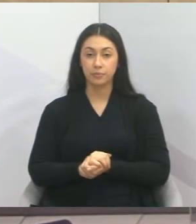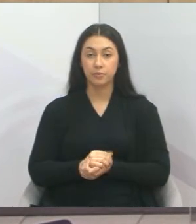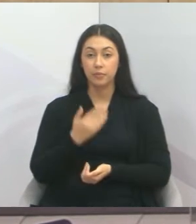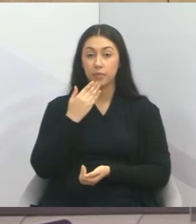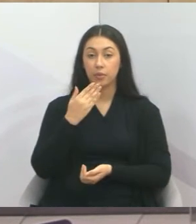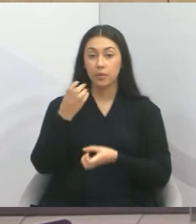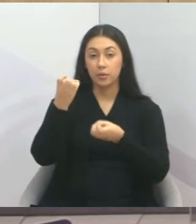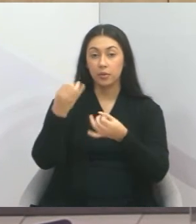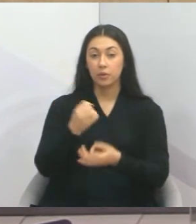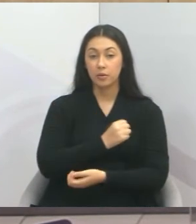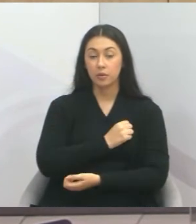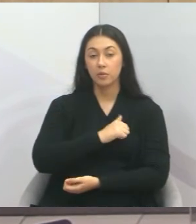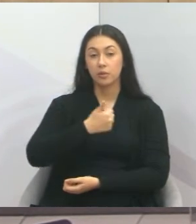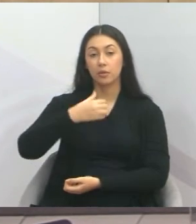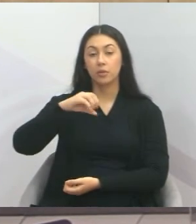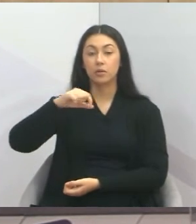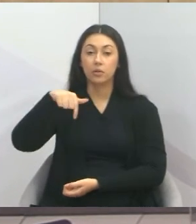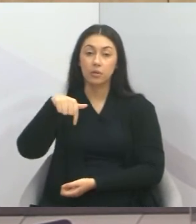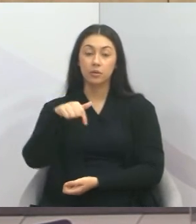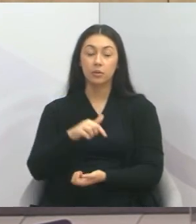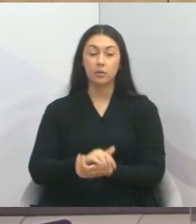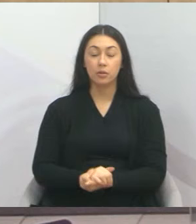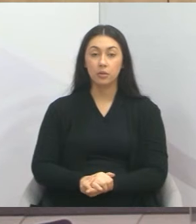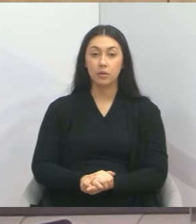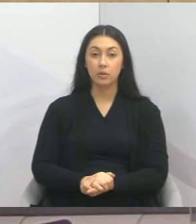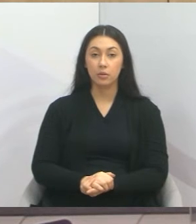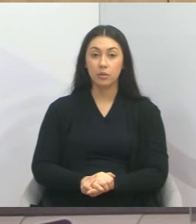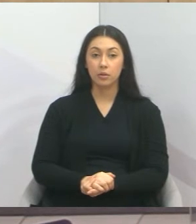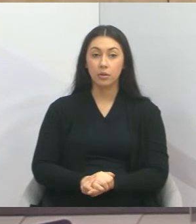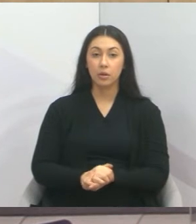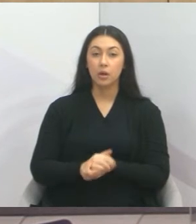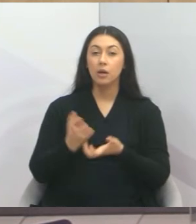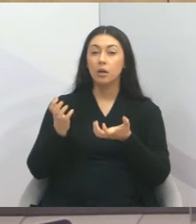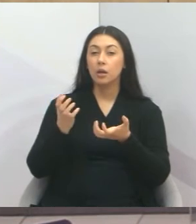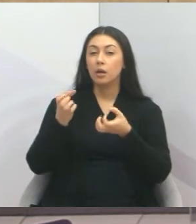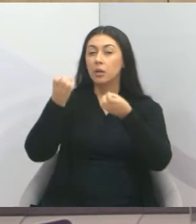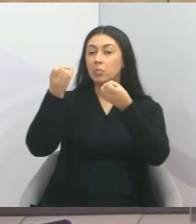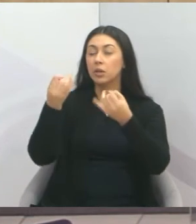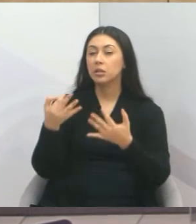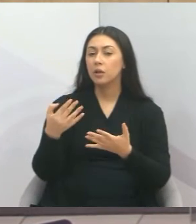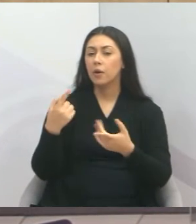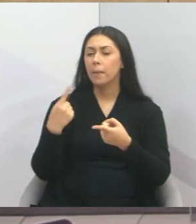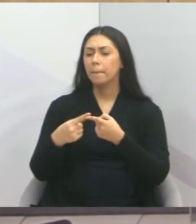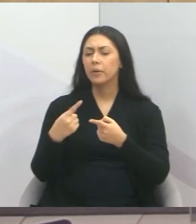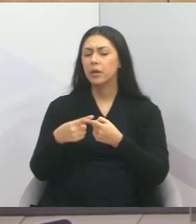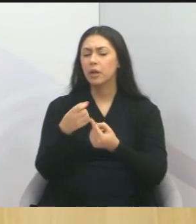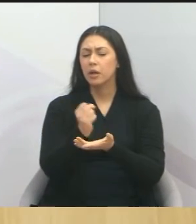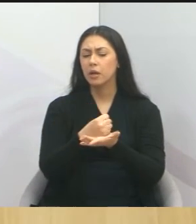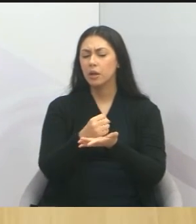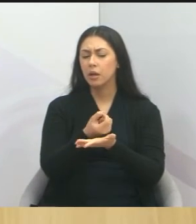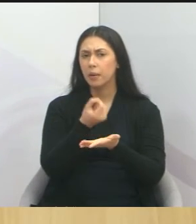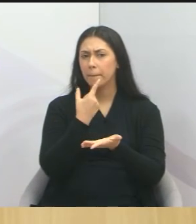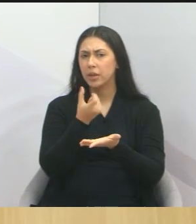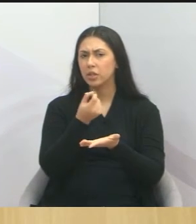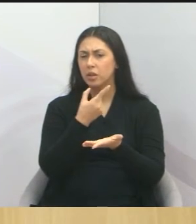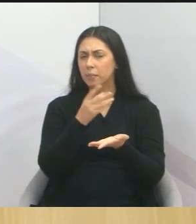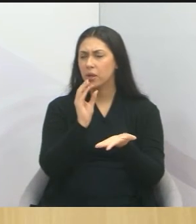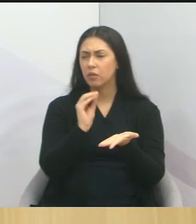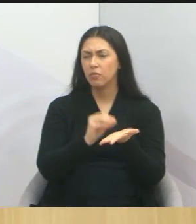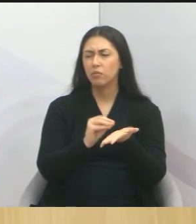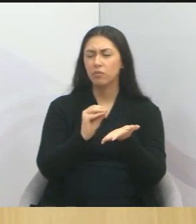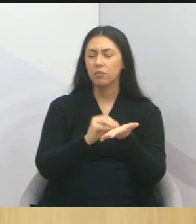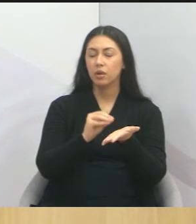a pedir informação sem sede requer informação quanto à falta de medicamento medicamentos